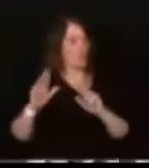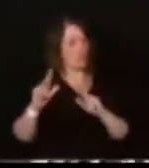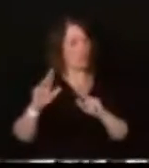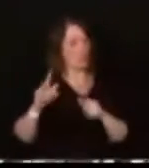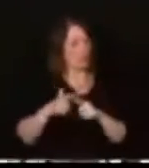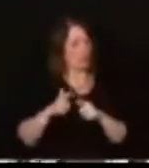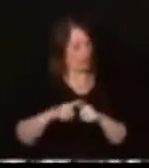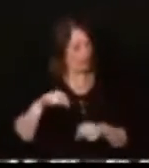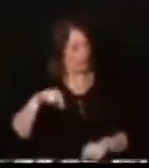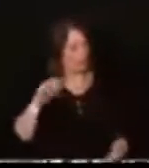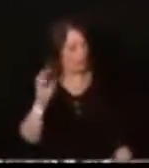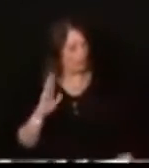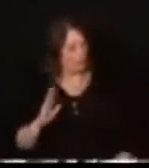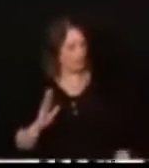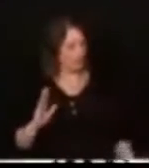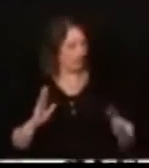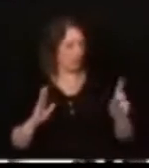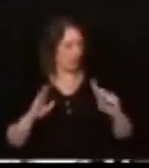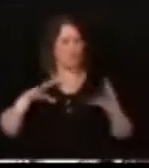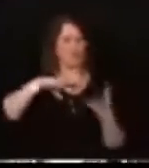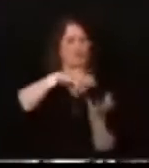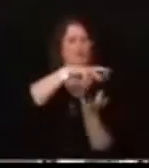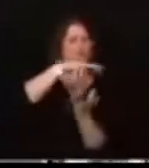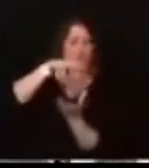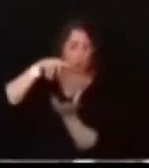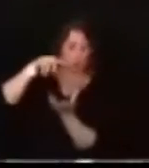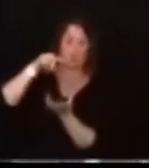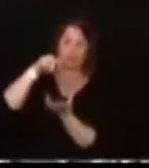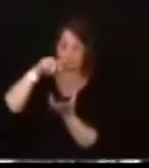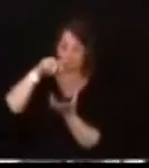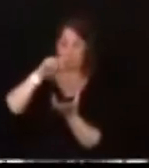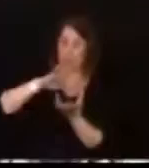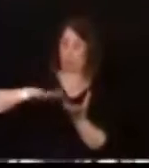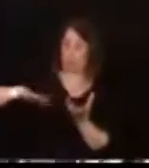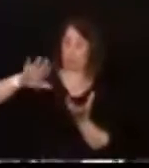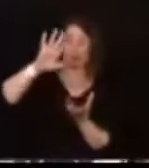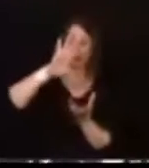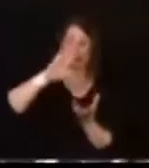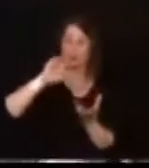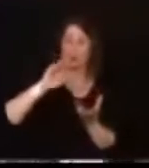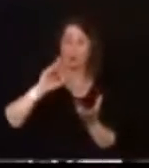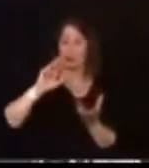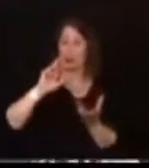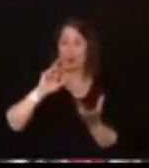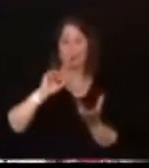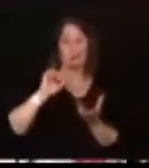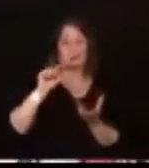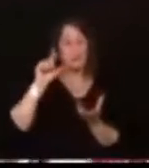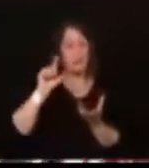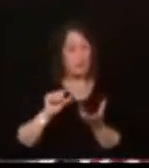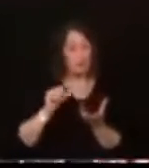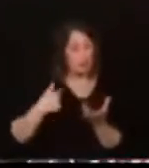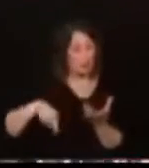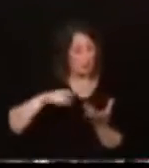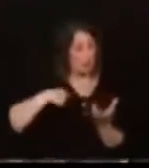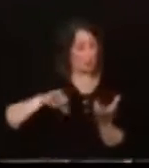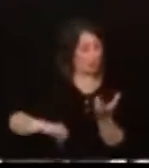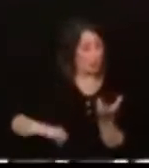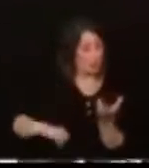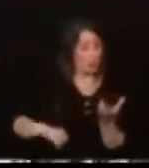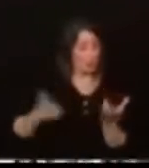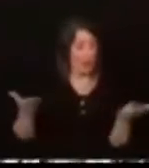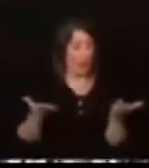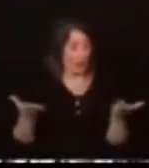apenas do Brasil, é do mundo todo. Nós, o que menos sofremos nesse momento,